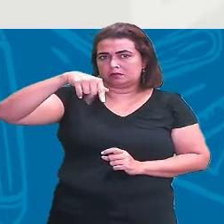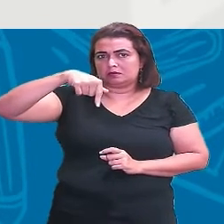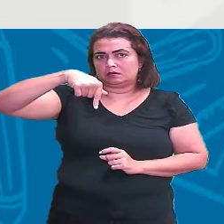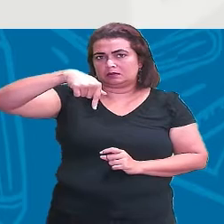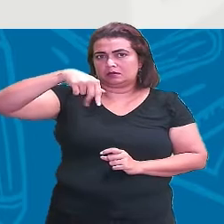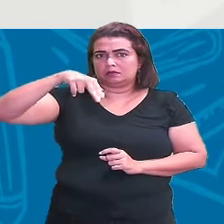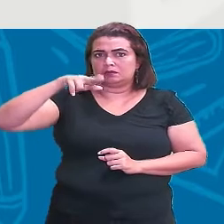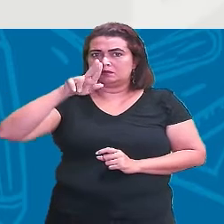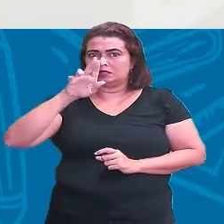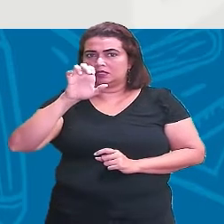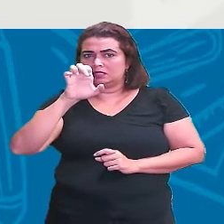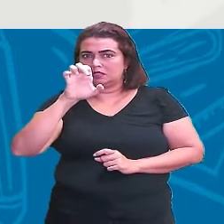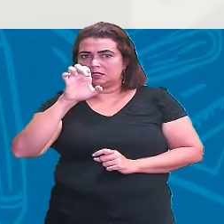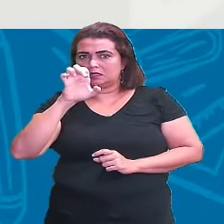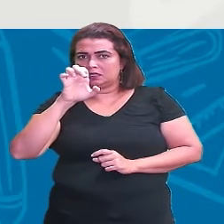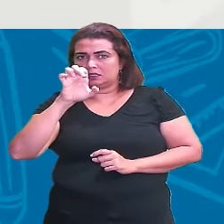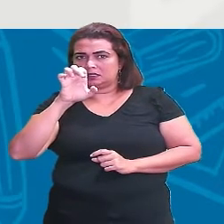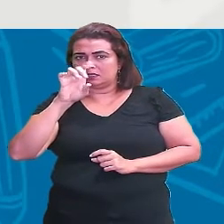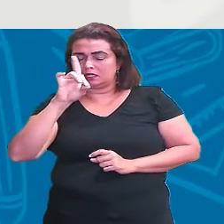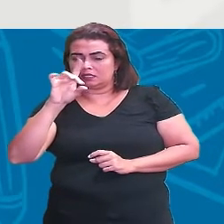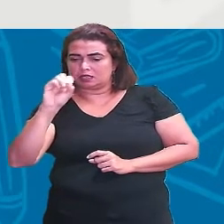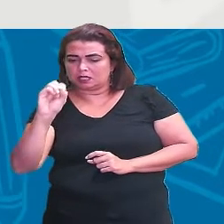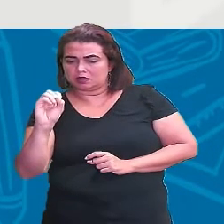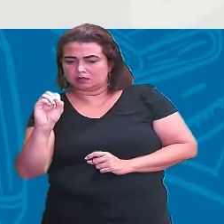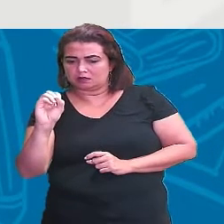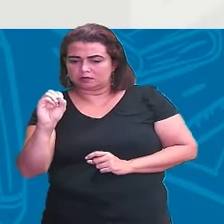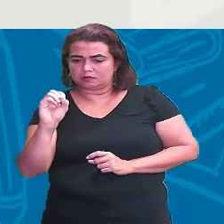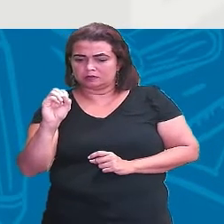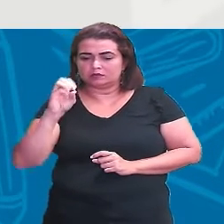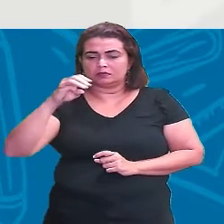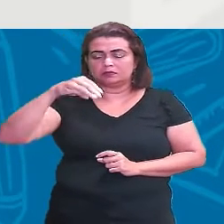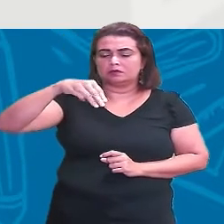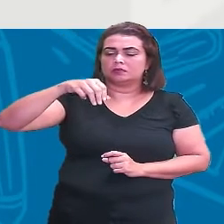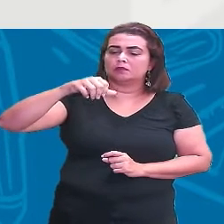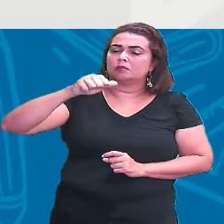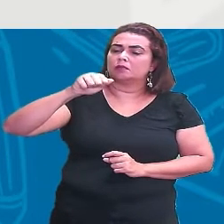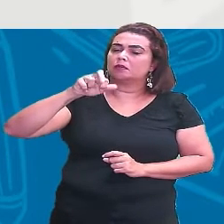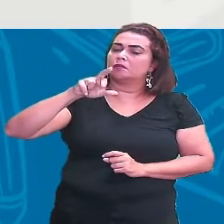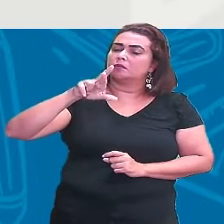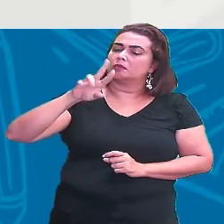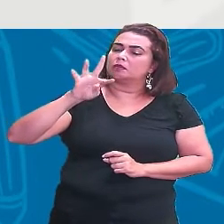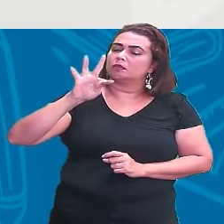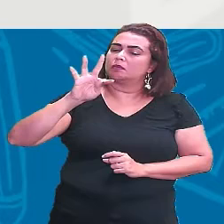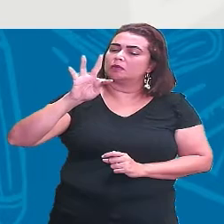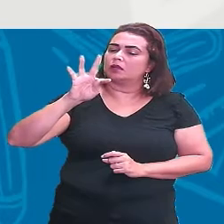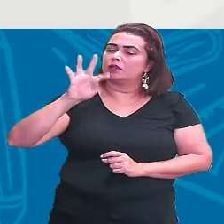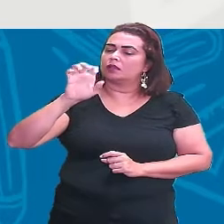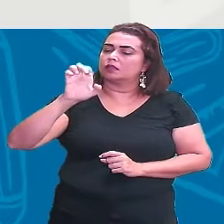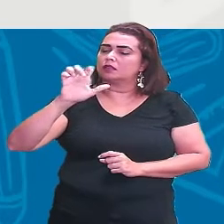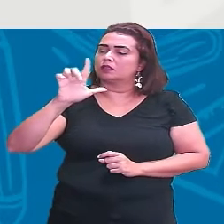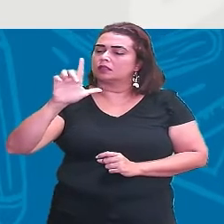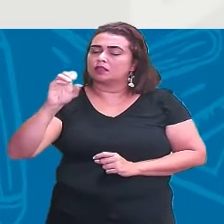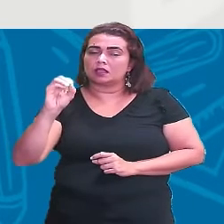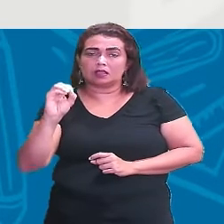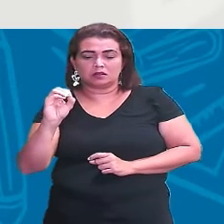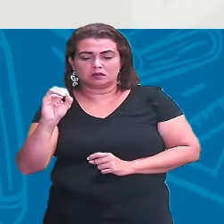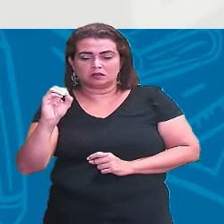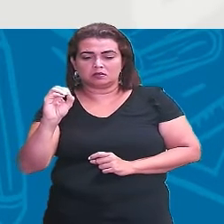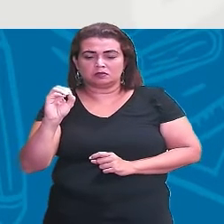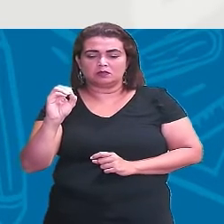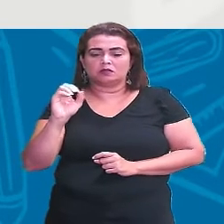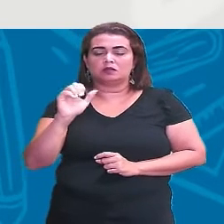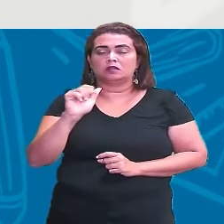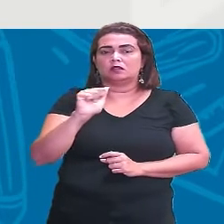né? Temos a palavra brinquedo, temos a palavra martelo, de azul, e temos de